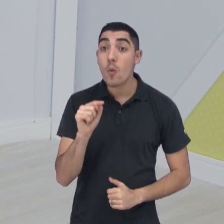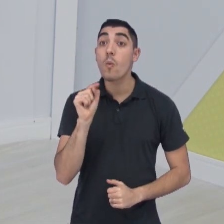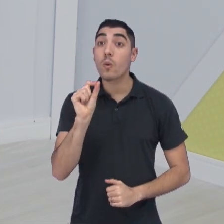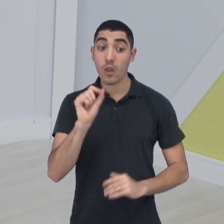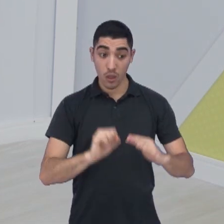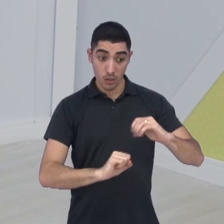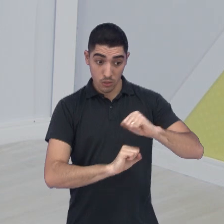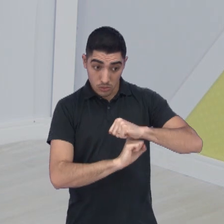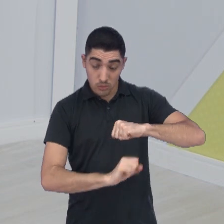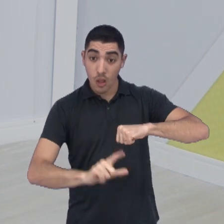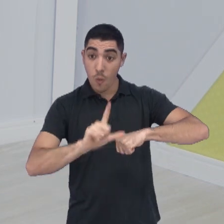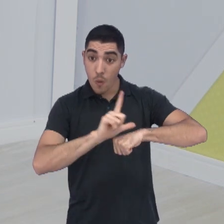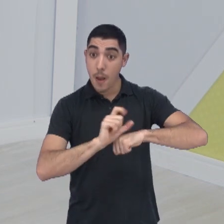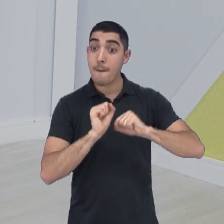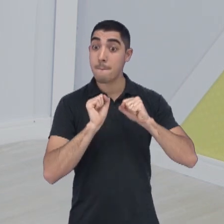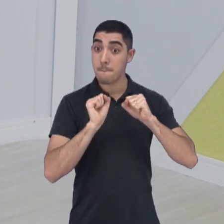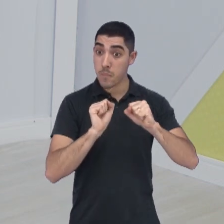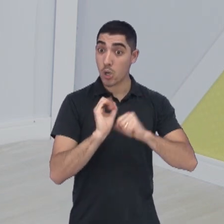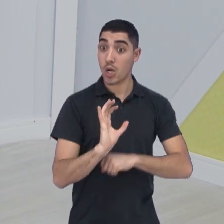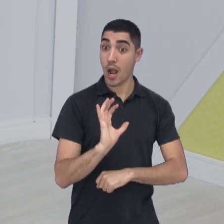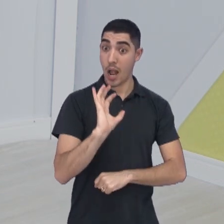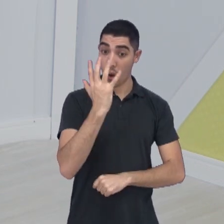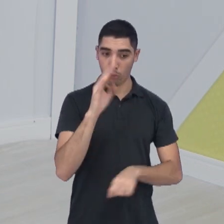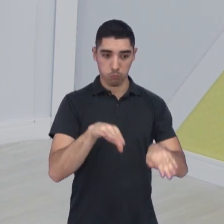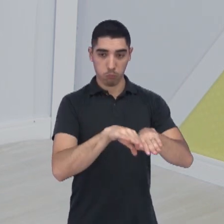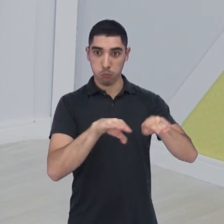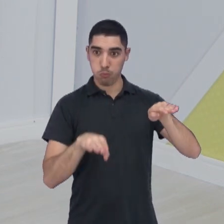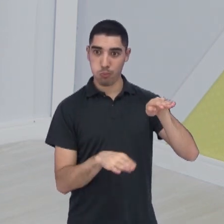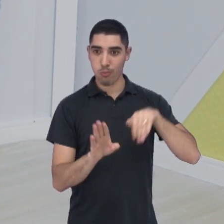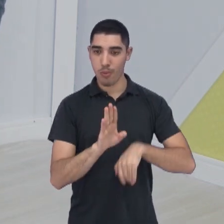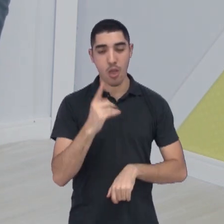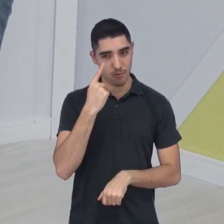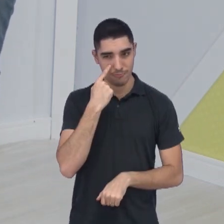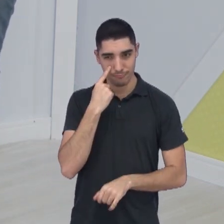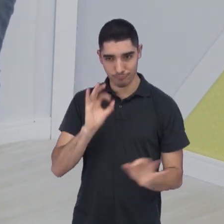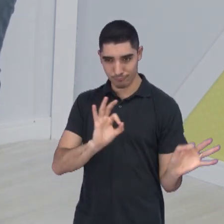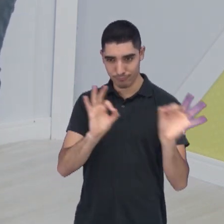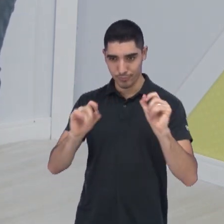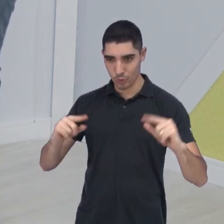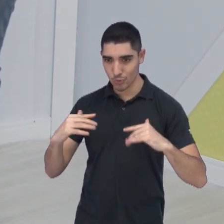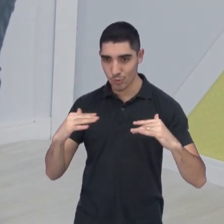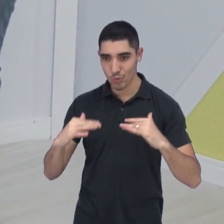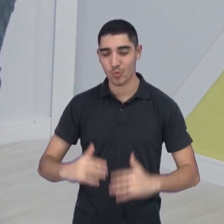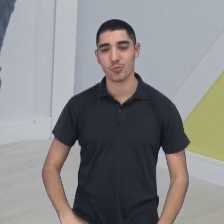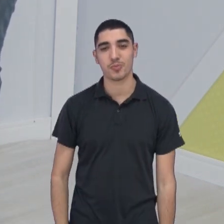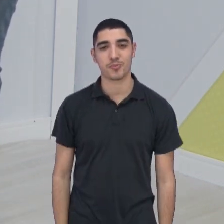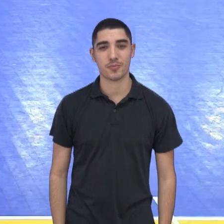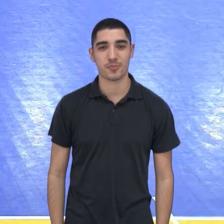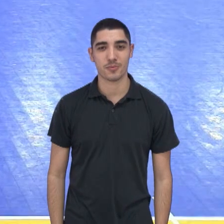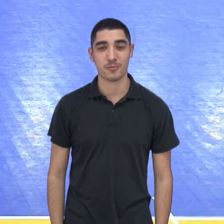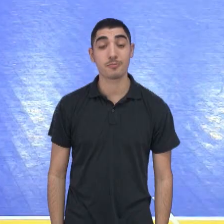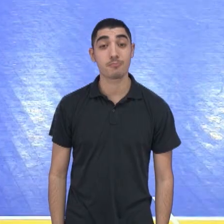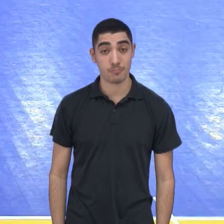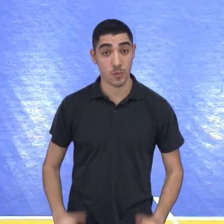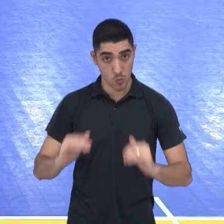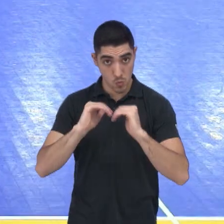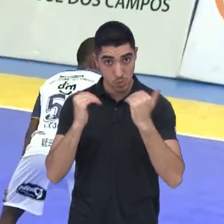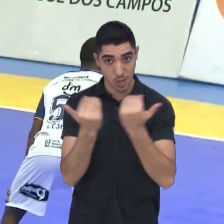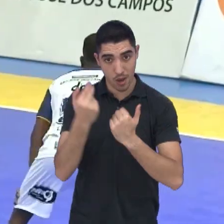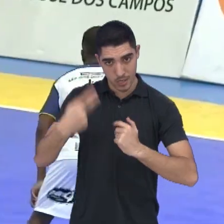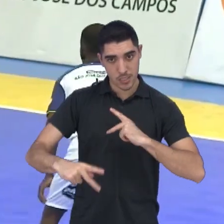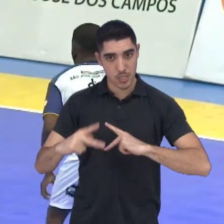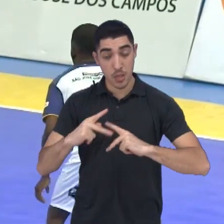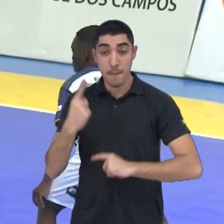do rebaixamento desta Liga Nacional. Vamos ver como é que foi a partida? Solta, Matheus. Jogando no ginásio Tênis Clube, e